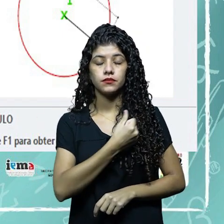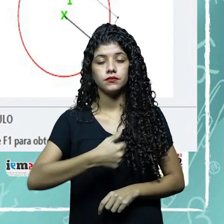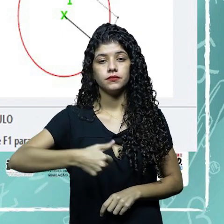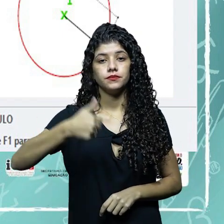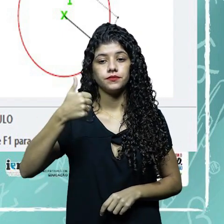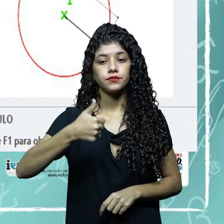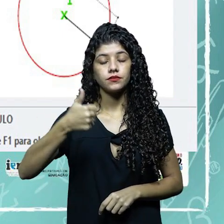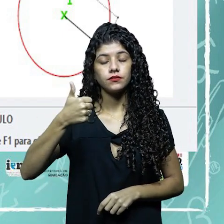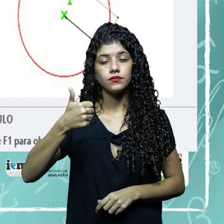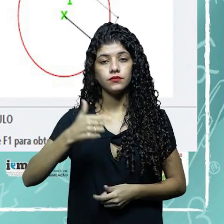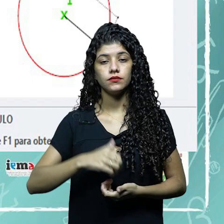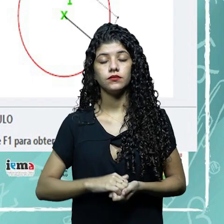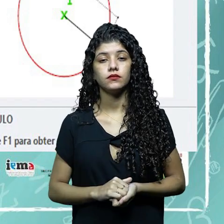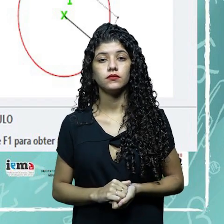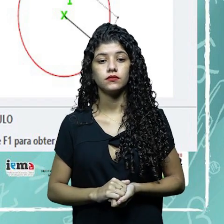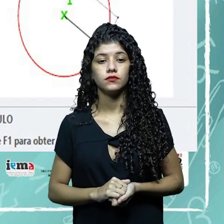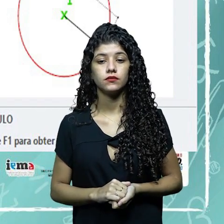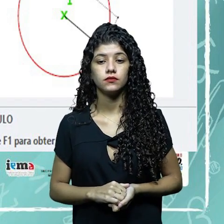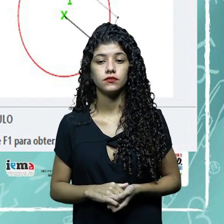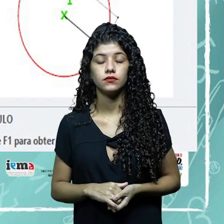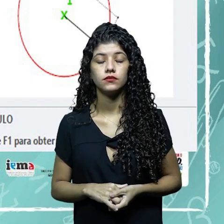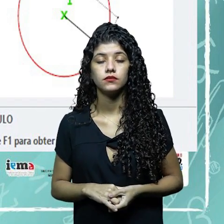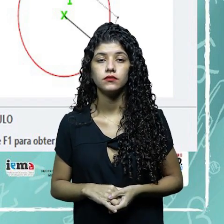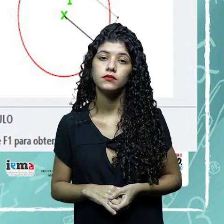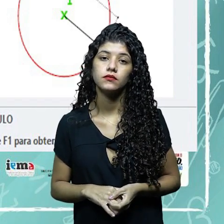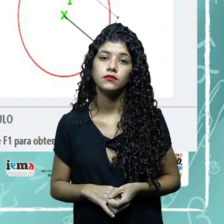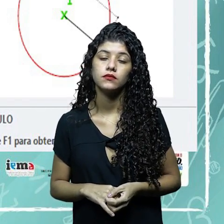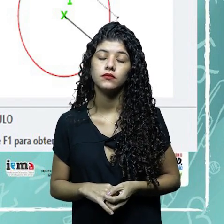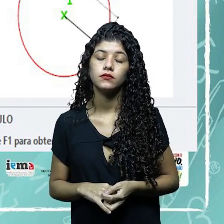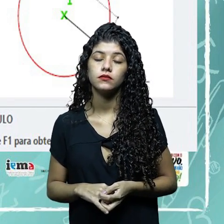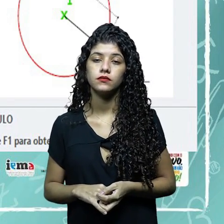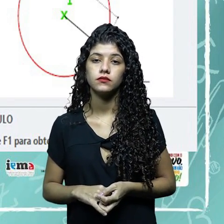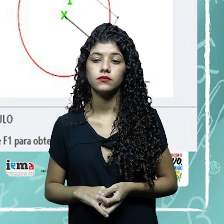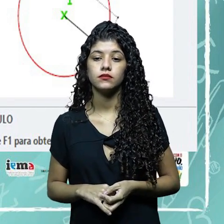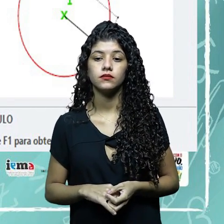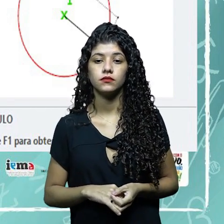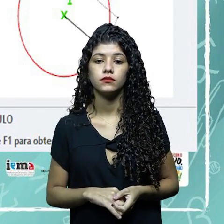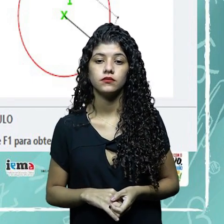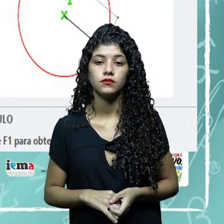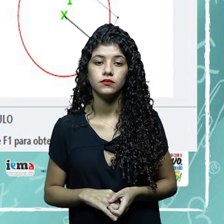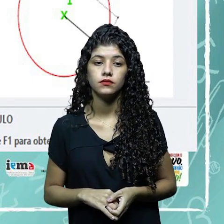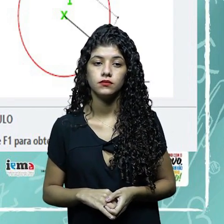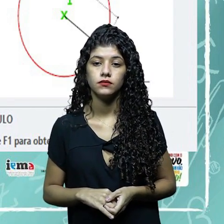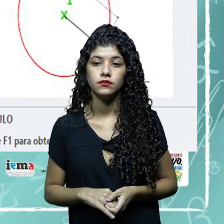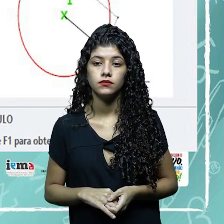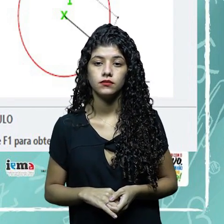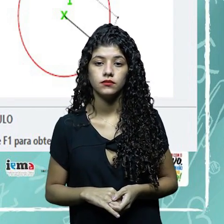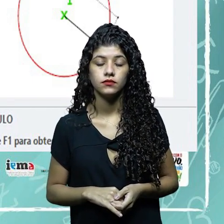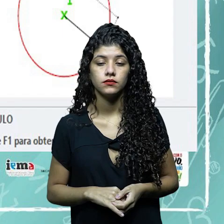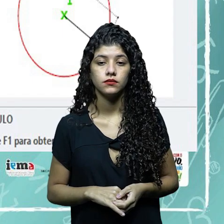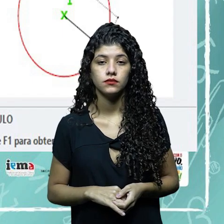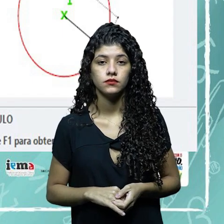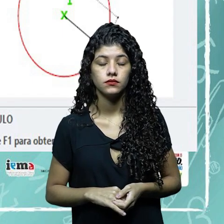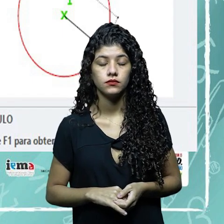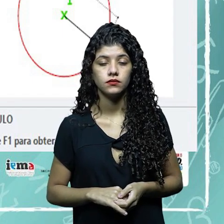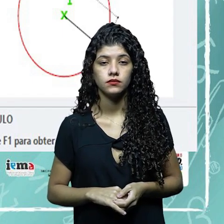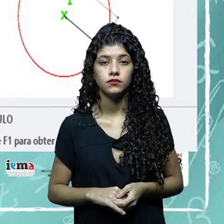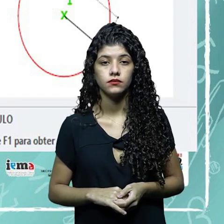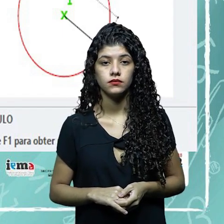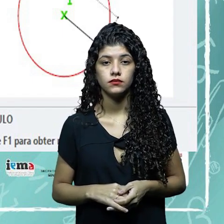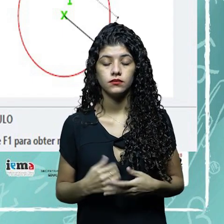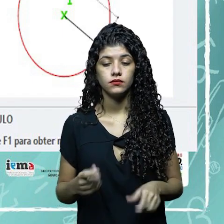1, cliquei no segundo ponto, né, ali, teoricamente no meio, e na